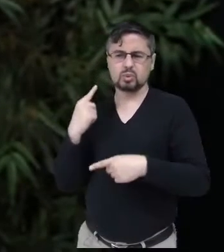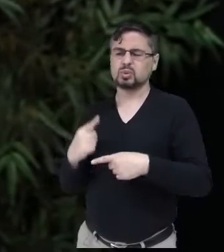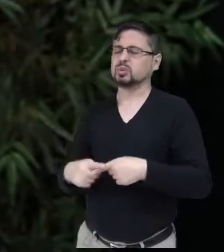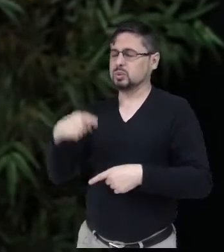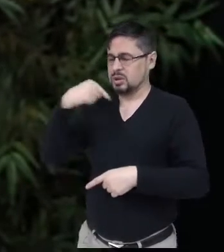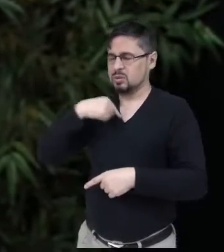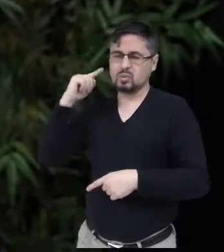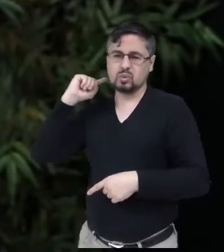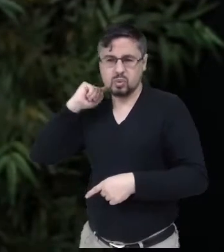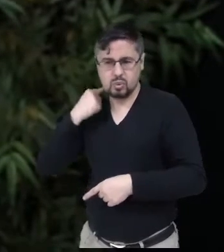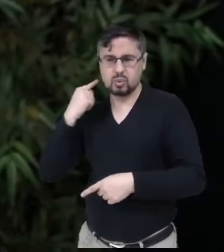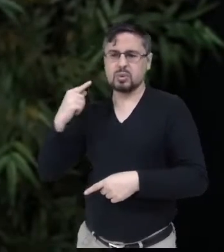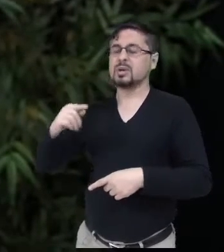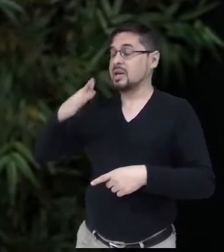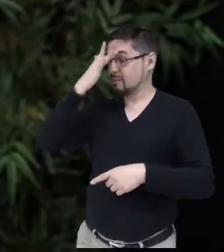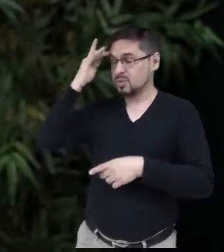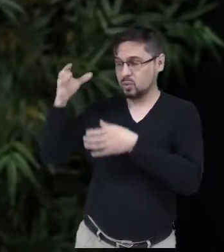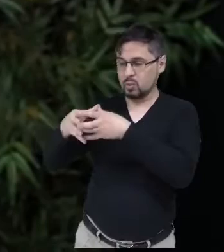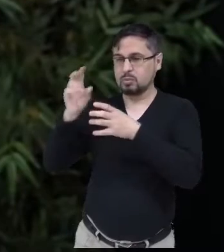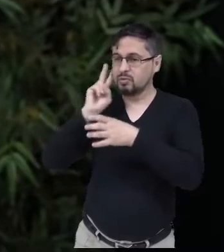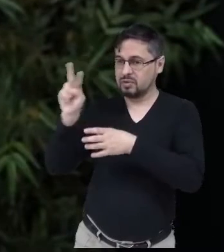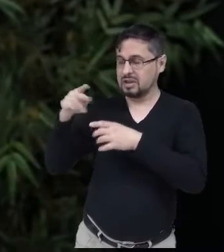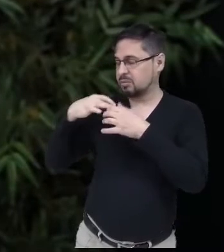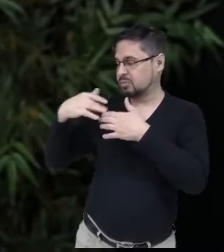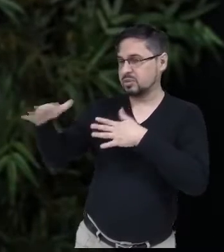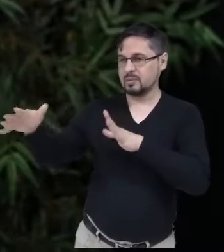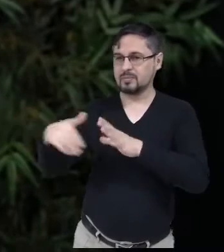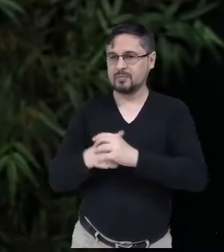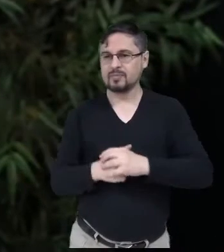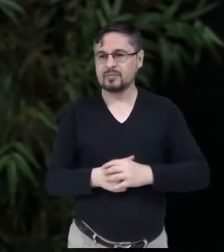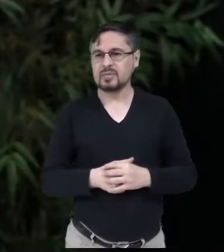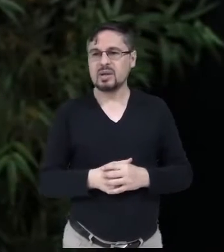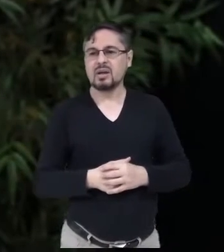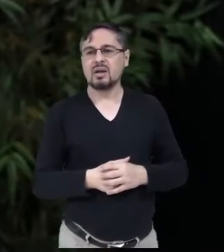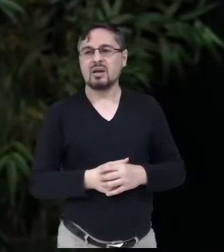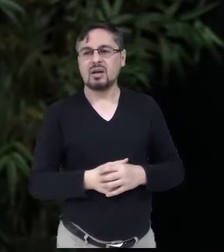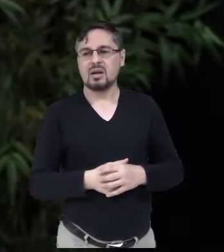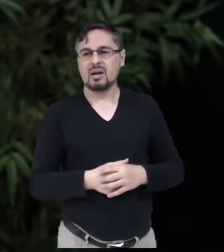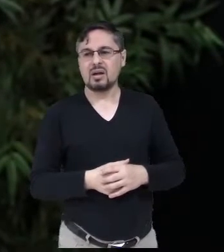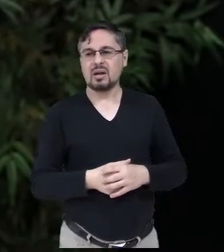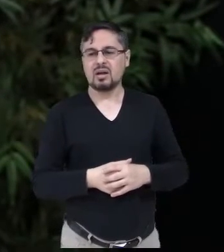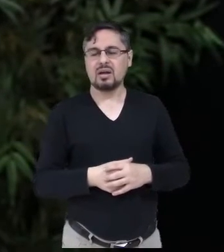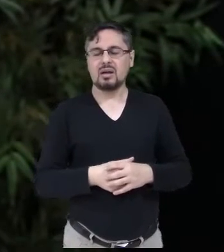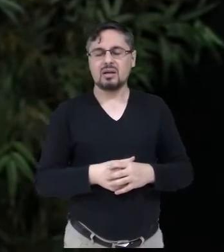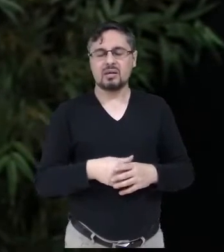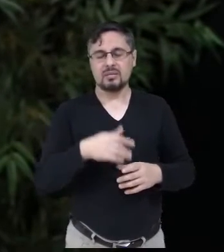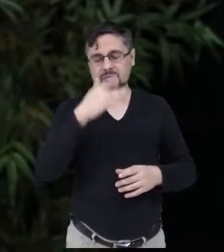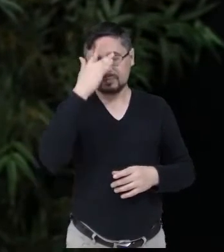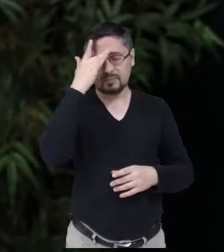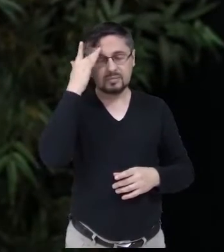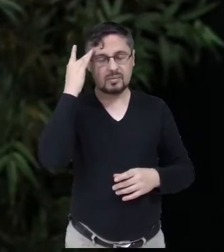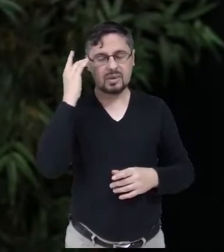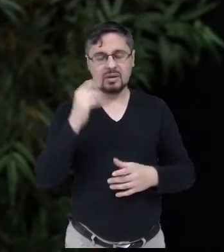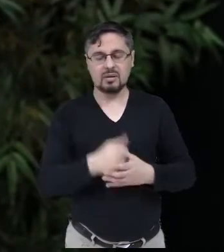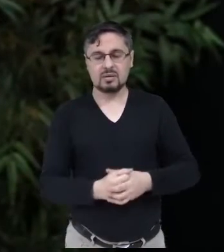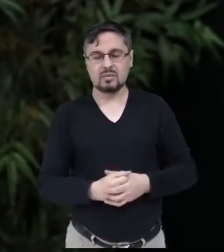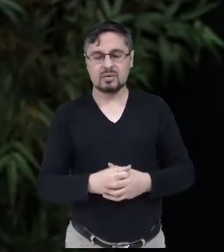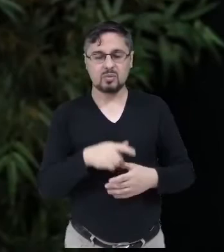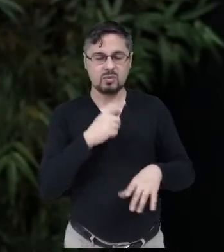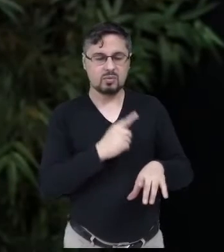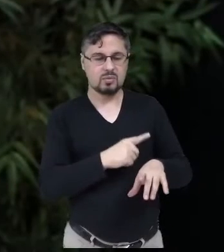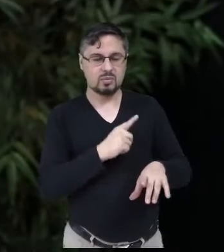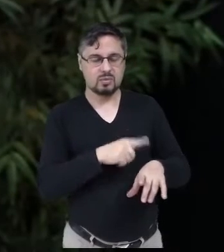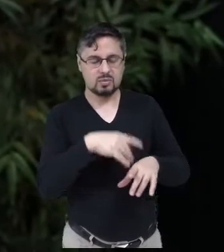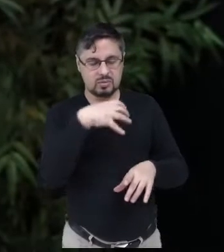pessoa, essa pessoa podia atirar-lhe e desferir pedras para mantê-lo à distância. Então aqui está a condição